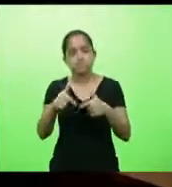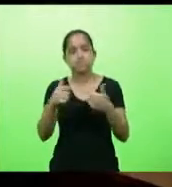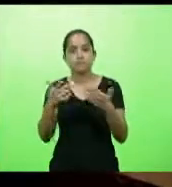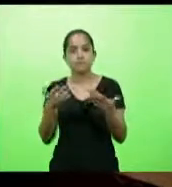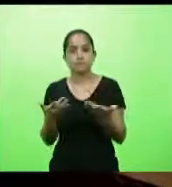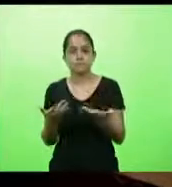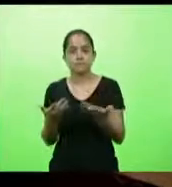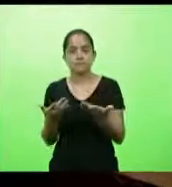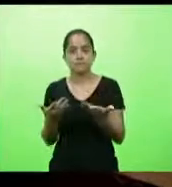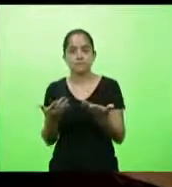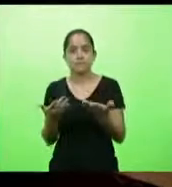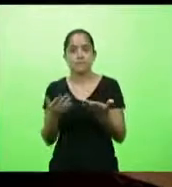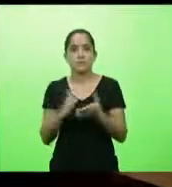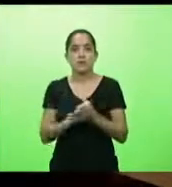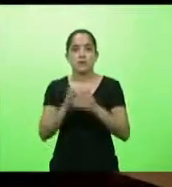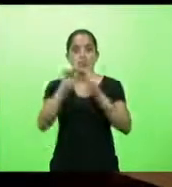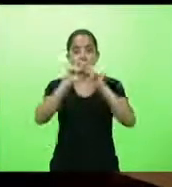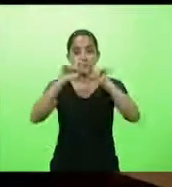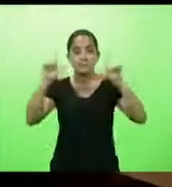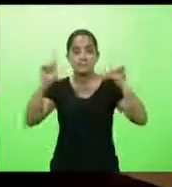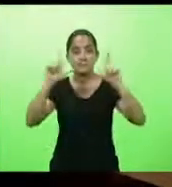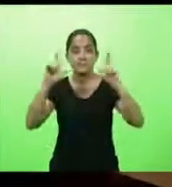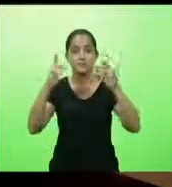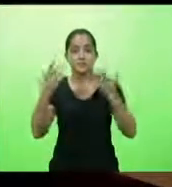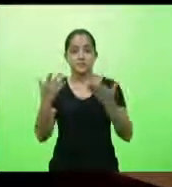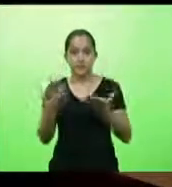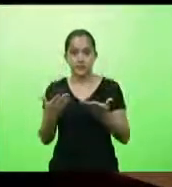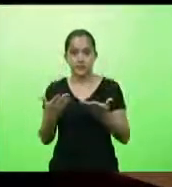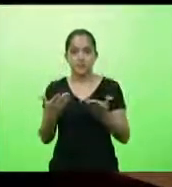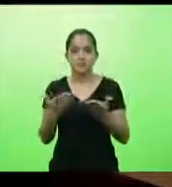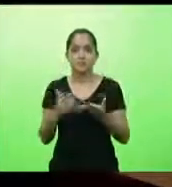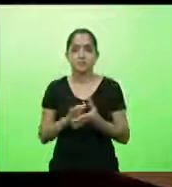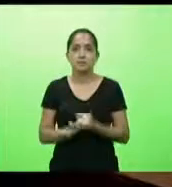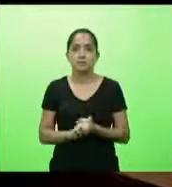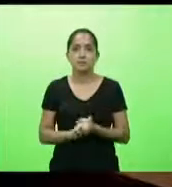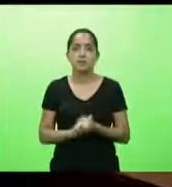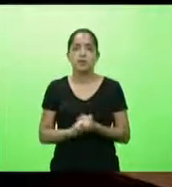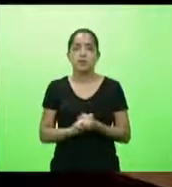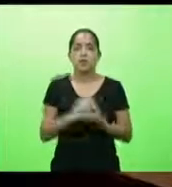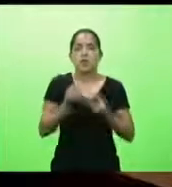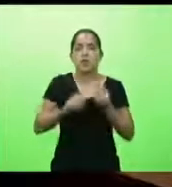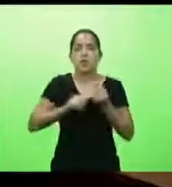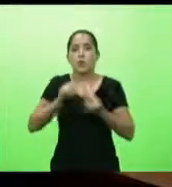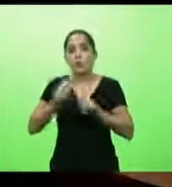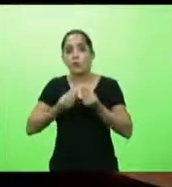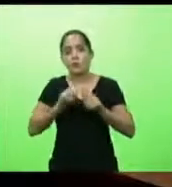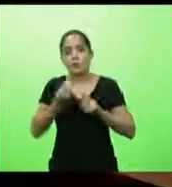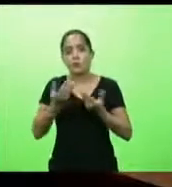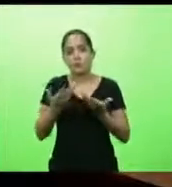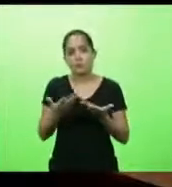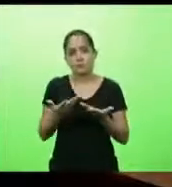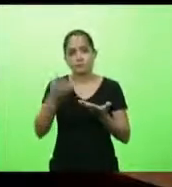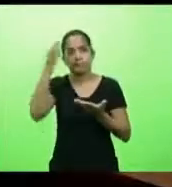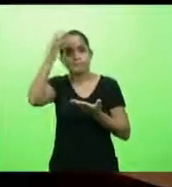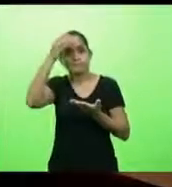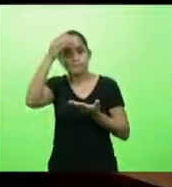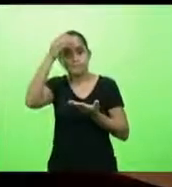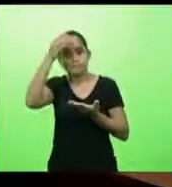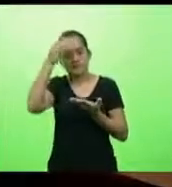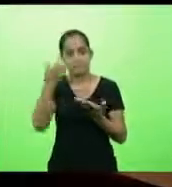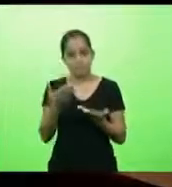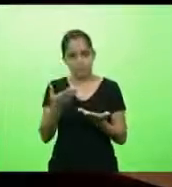é o de despertar, né, a forma de consciência